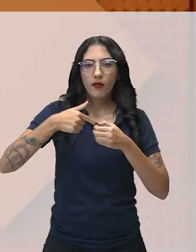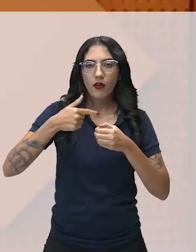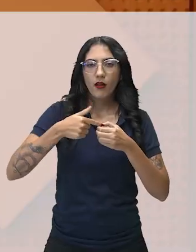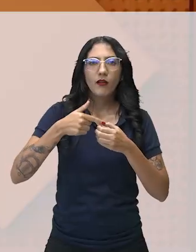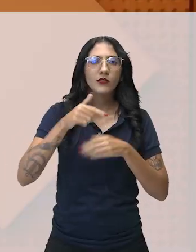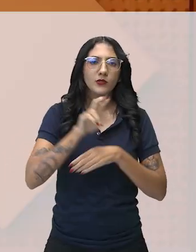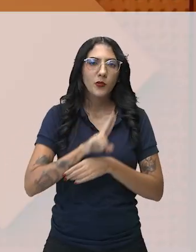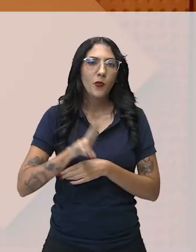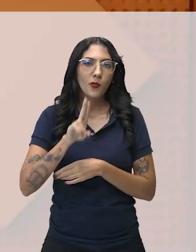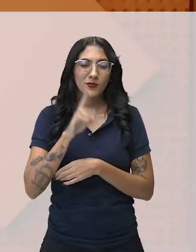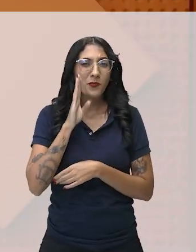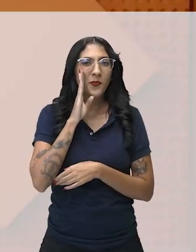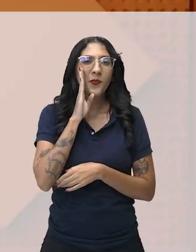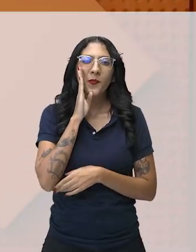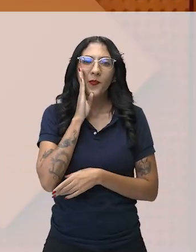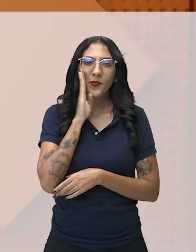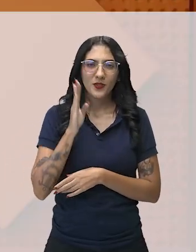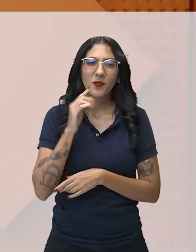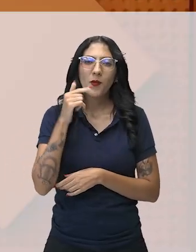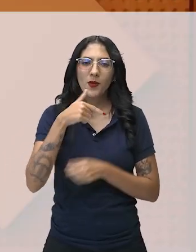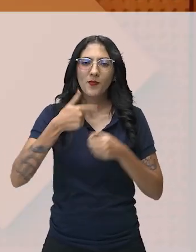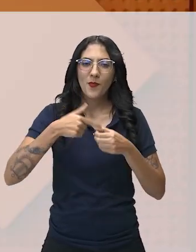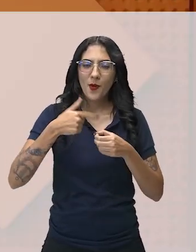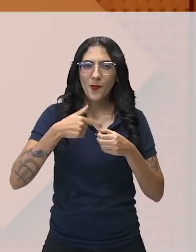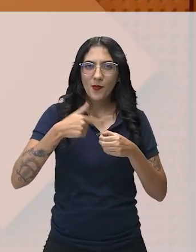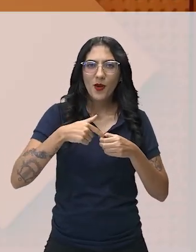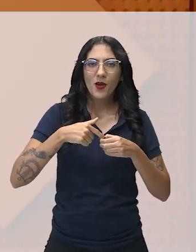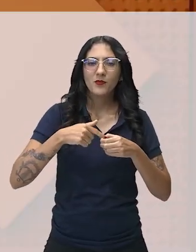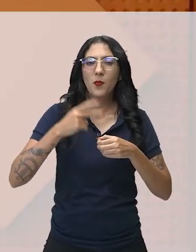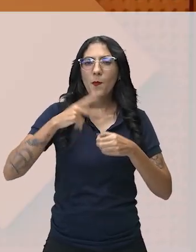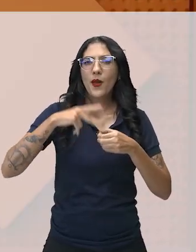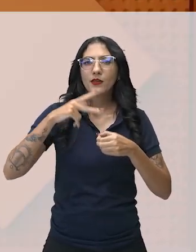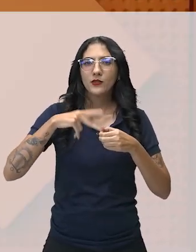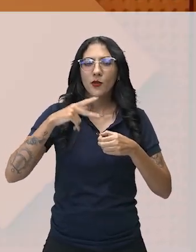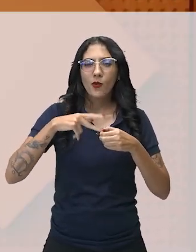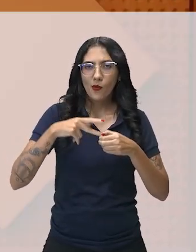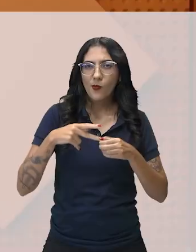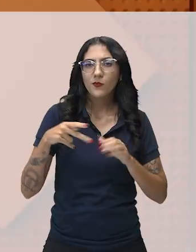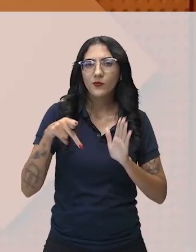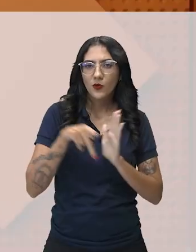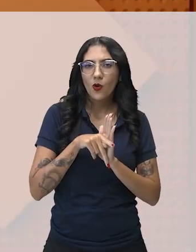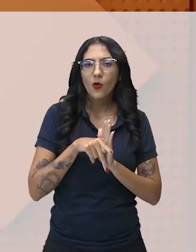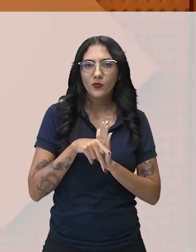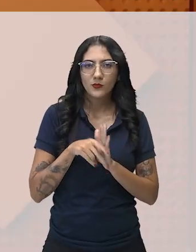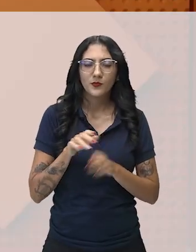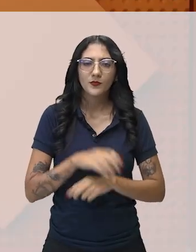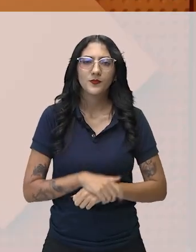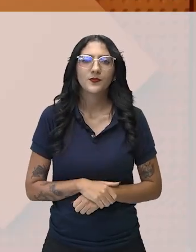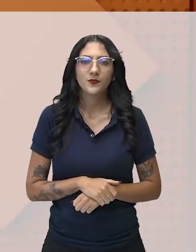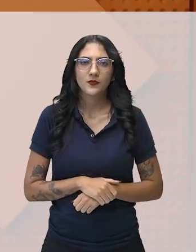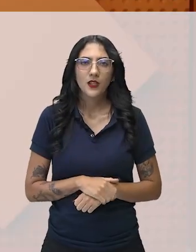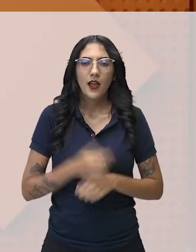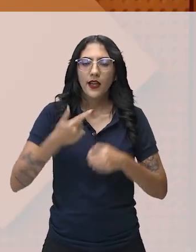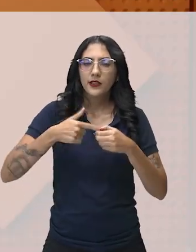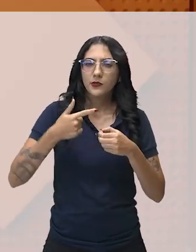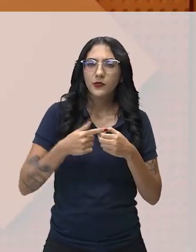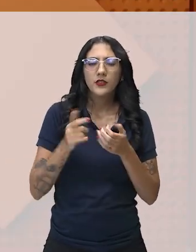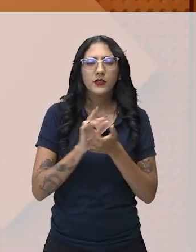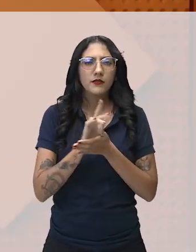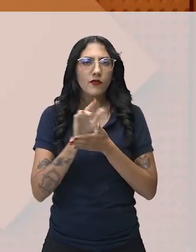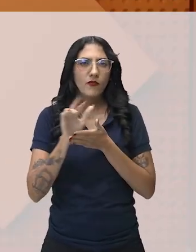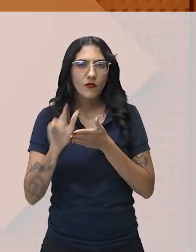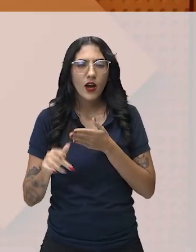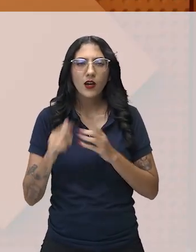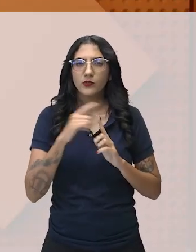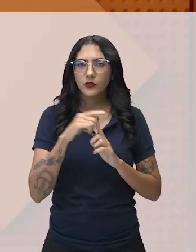a partir, em especial, da queima de combustíveis fósseis, tipo os derivados do petróleo, gasolina, diesel,